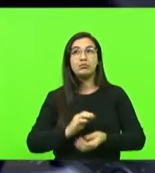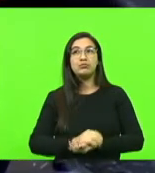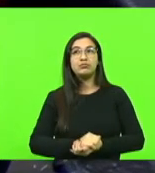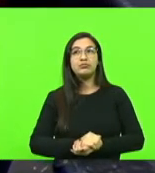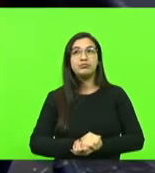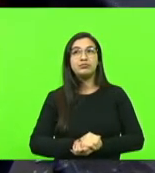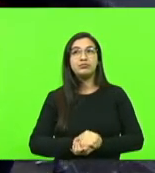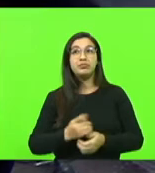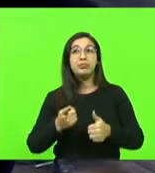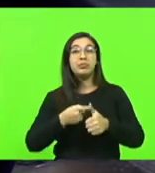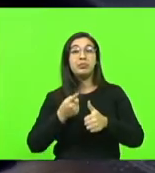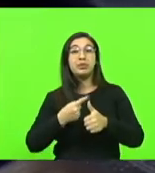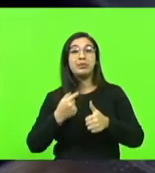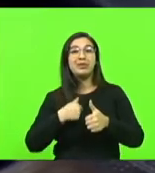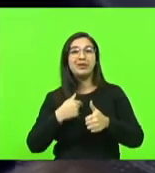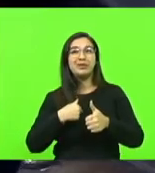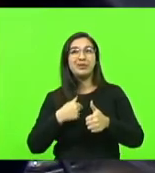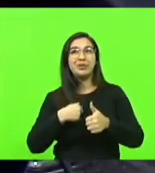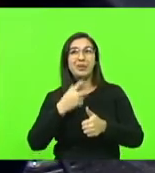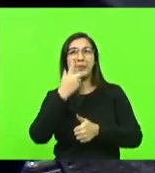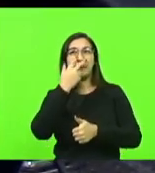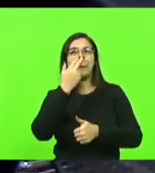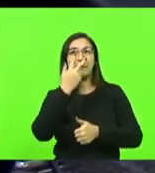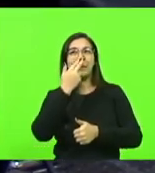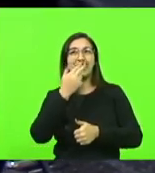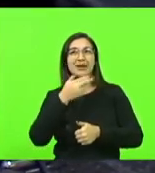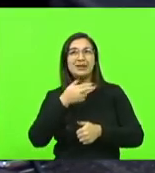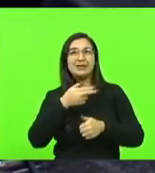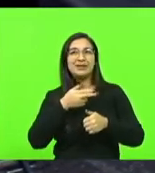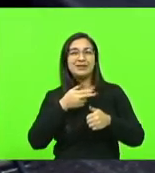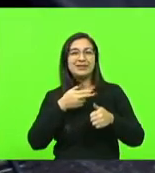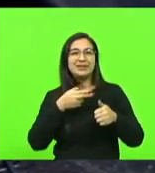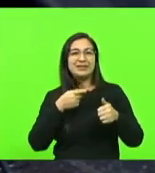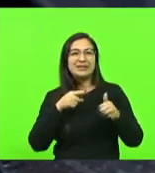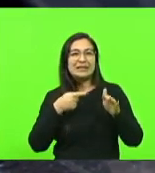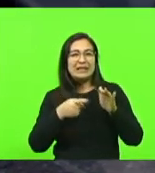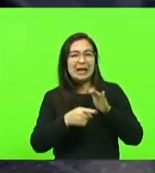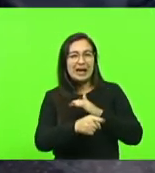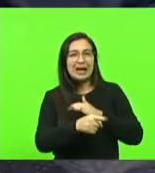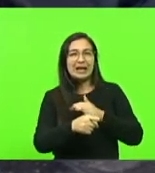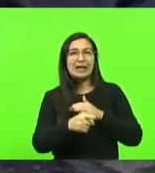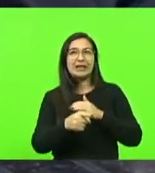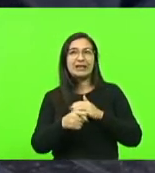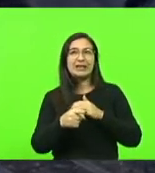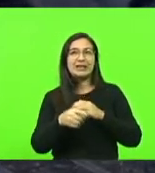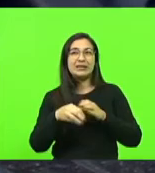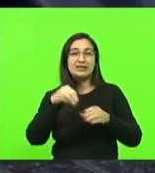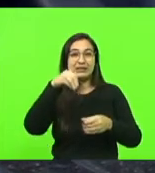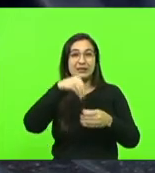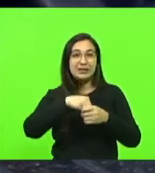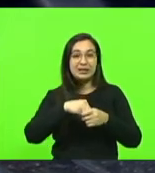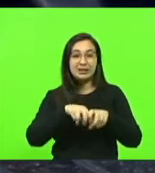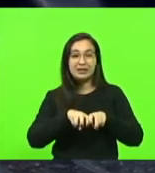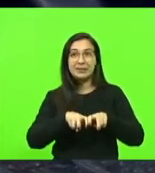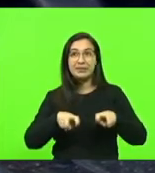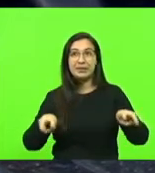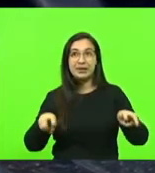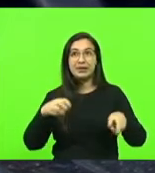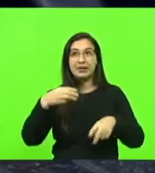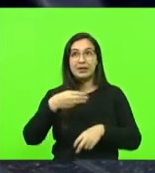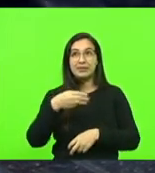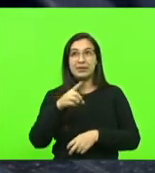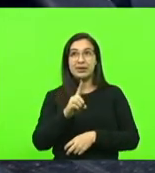primeiro, eu me sinto um verdadeiro infiltrado. Eu me sinto um verdadeiro infiltrado na bancada do MDB.